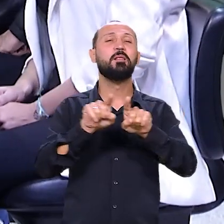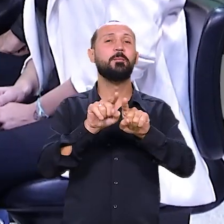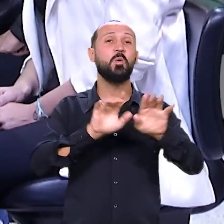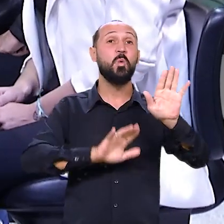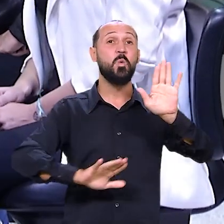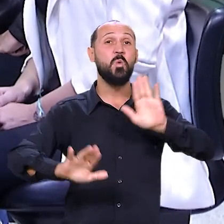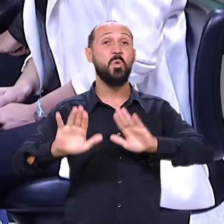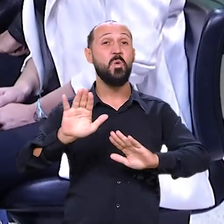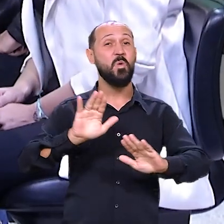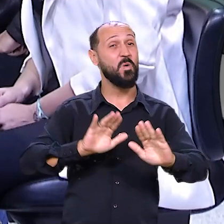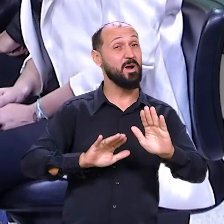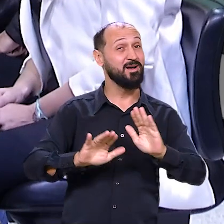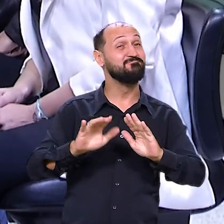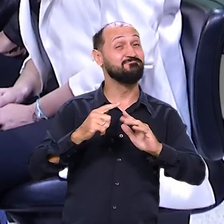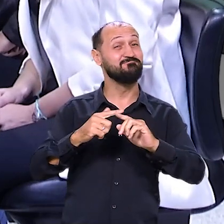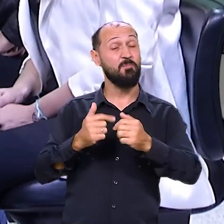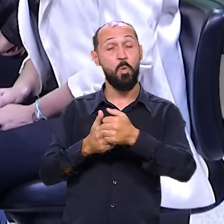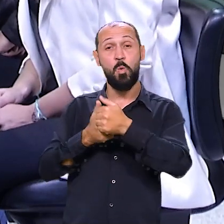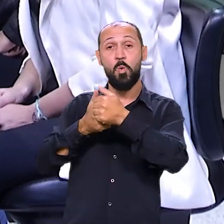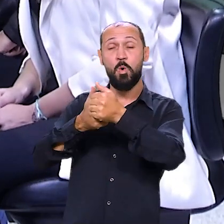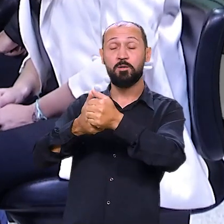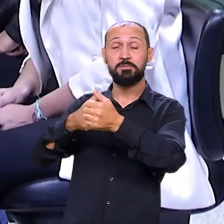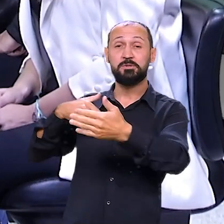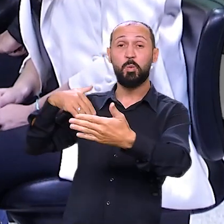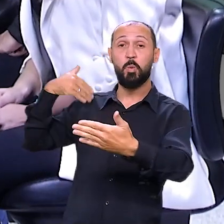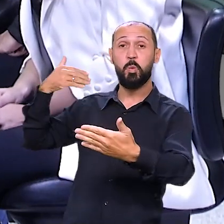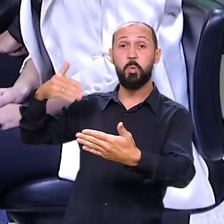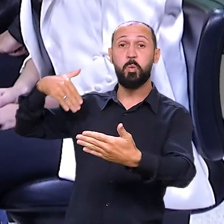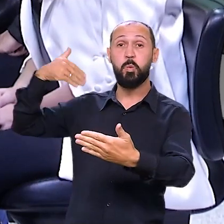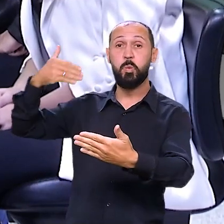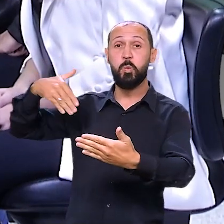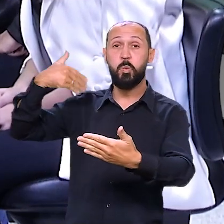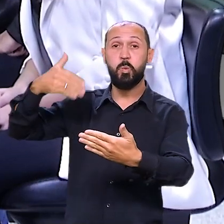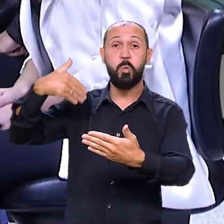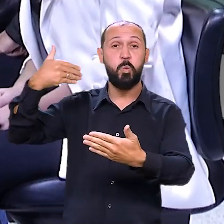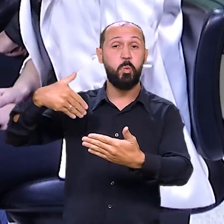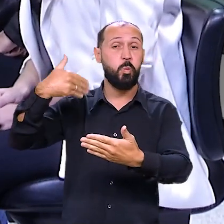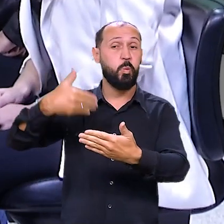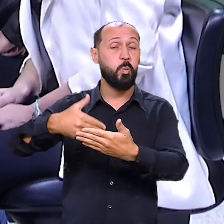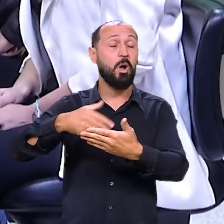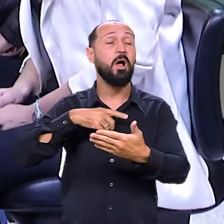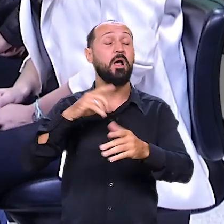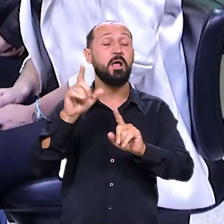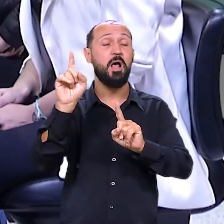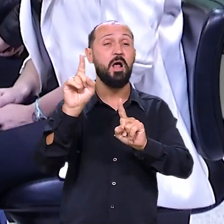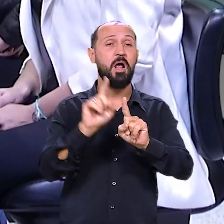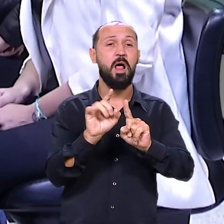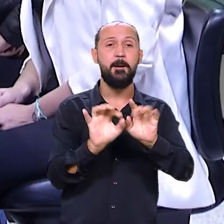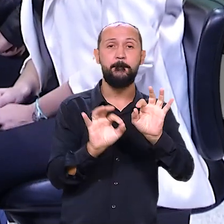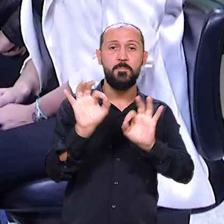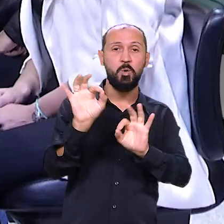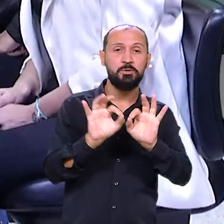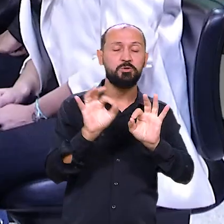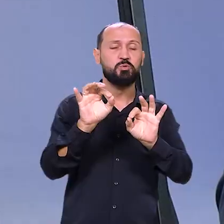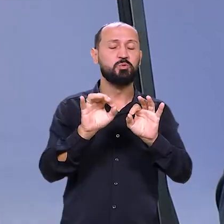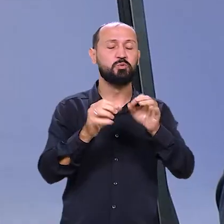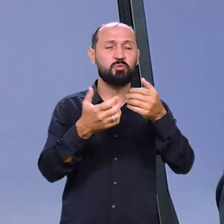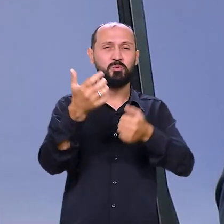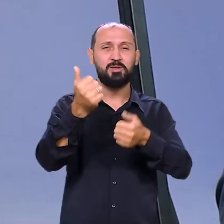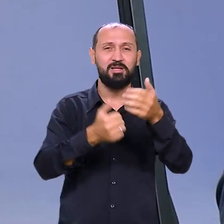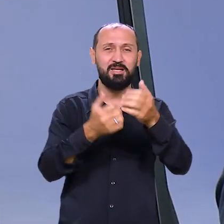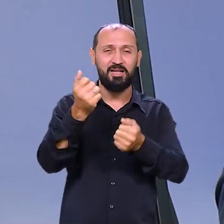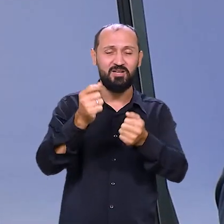com mais cuidado, porque nós temos acompanhado ao longo do tempo que tem diminuído a produção de